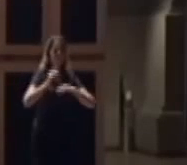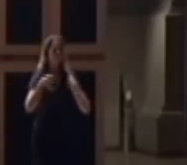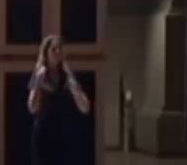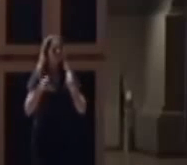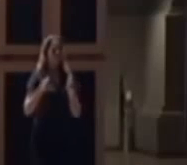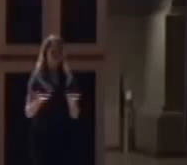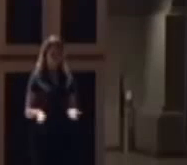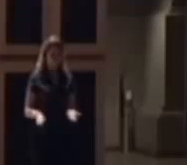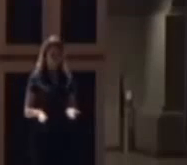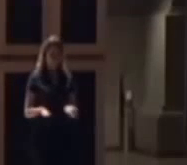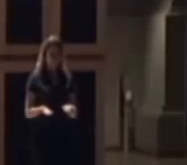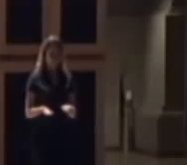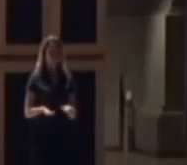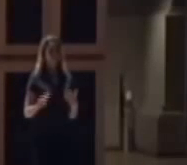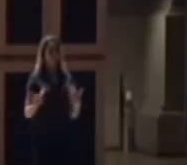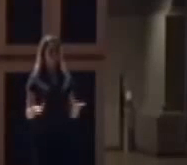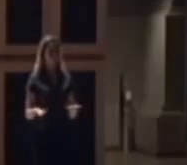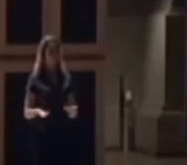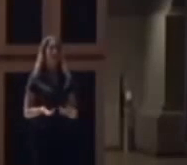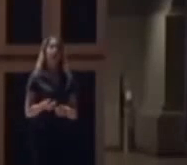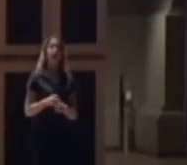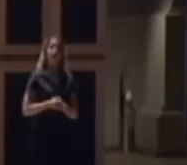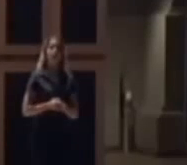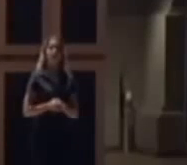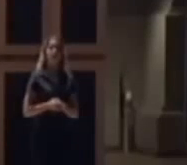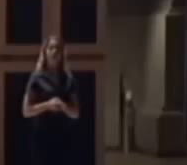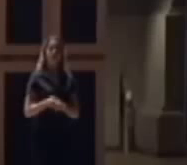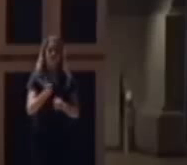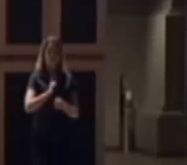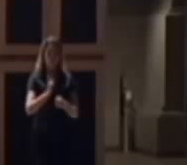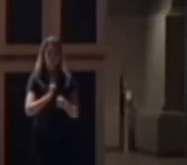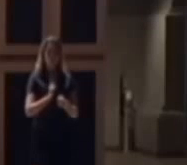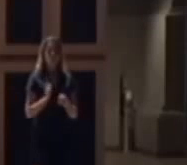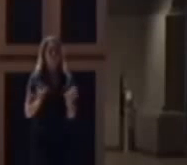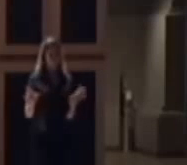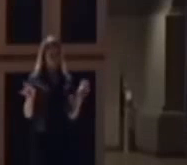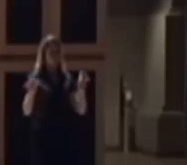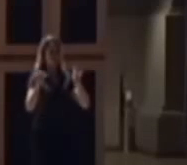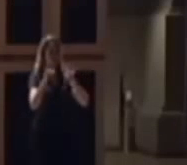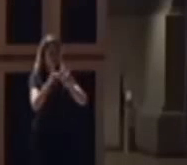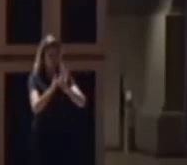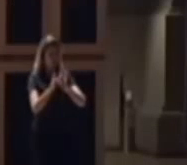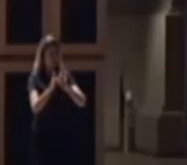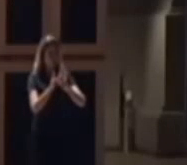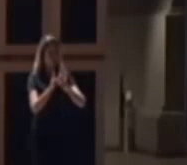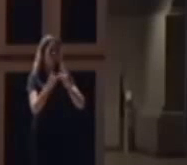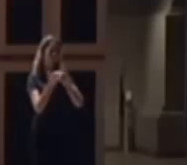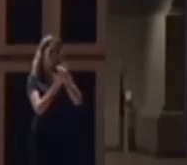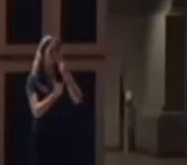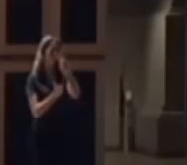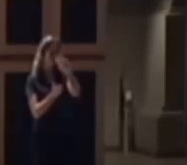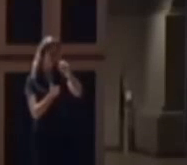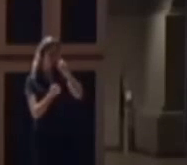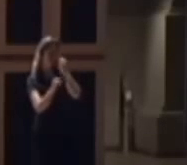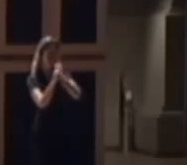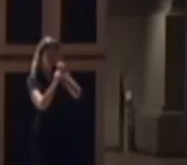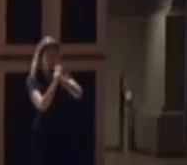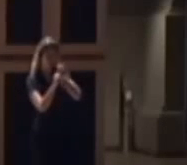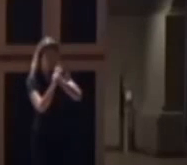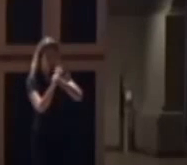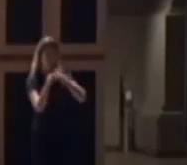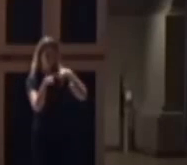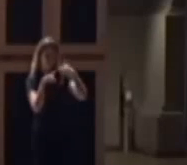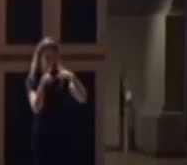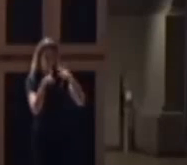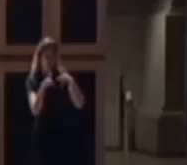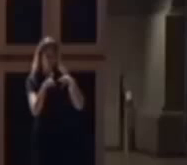Plano Mineiro de Desenvolvimento Integrado, que é um plano que trabalha com 20 anos de planejamento. Então, primeiro foi feita essa revisão.